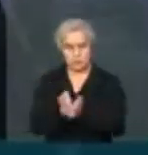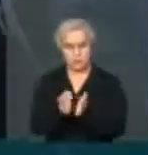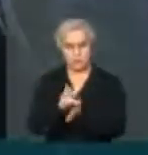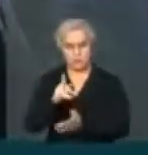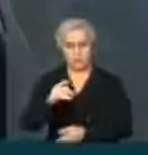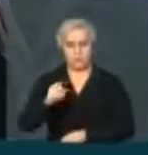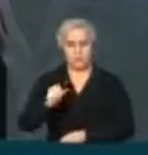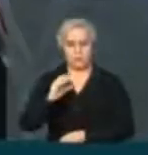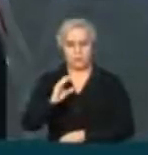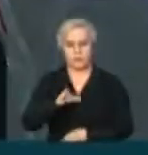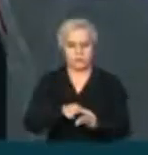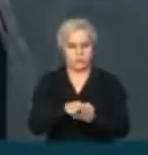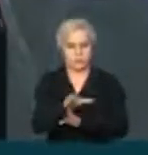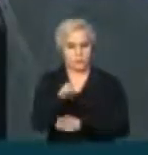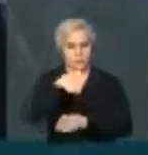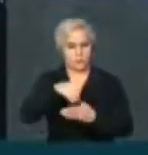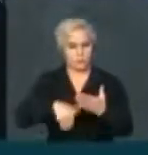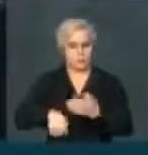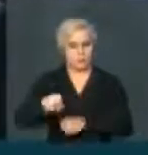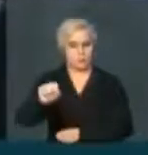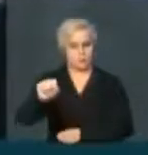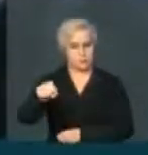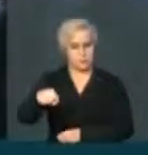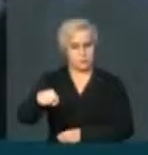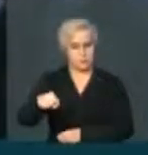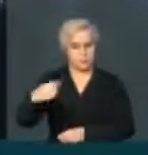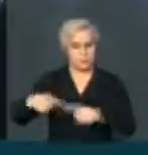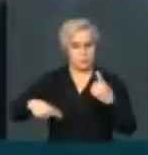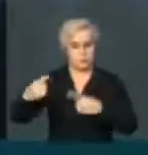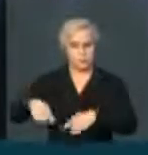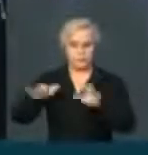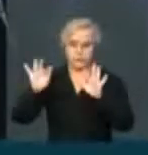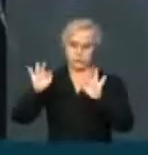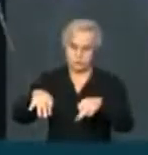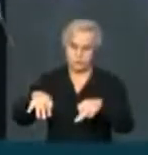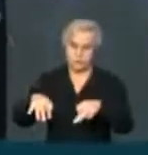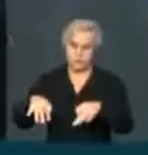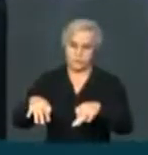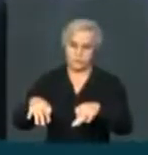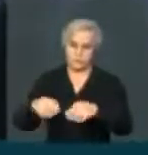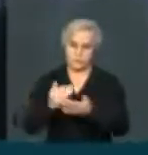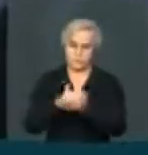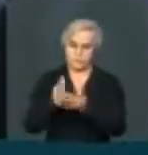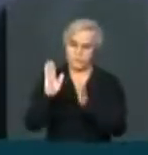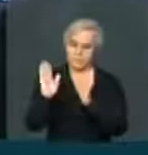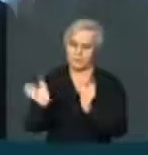do PSC encaminha o voto sim para encerramento de discussão, uma matéria que está aqui